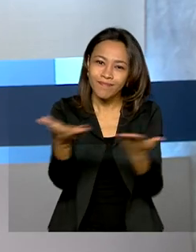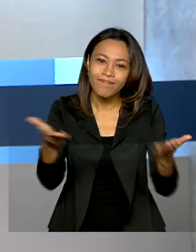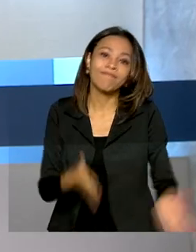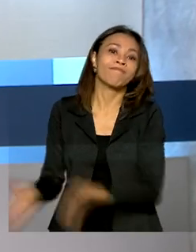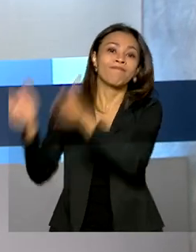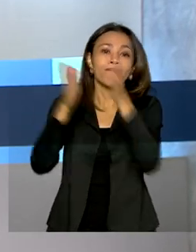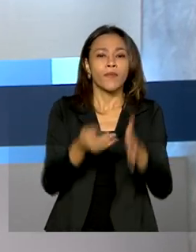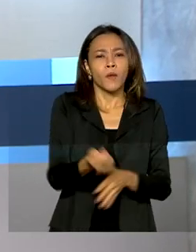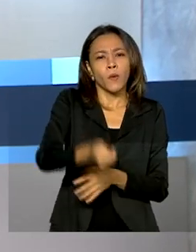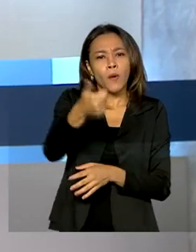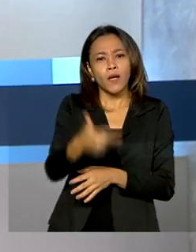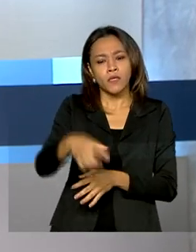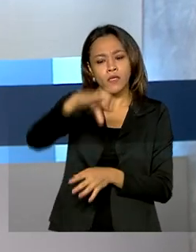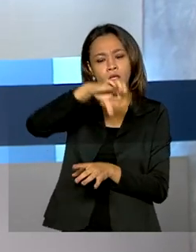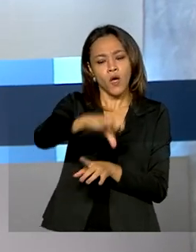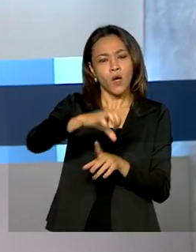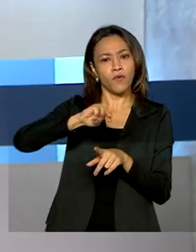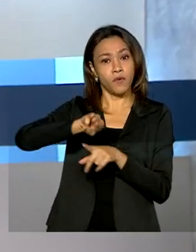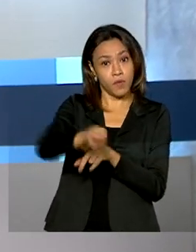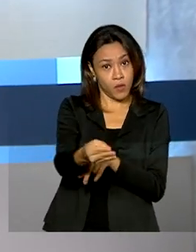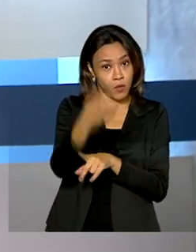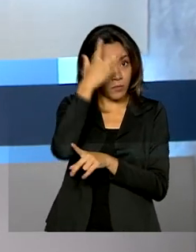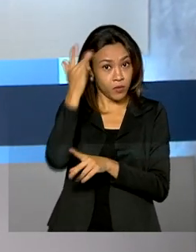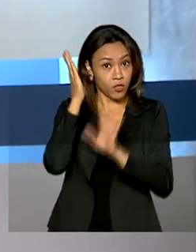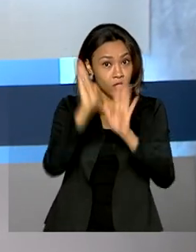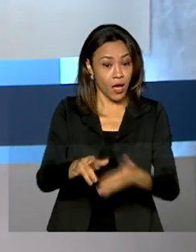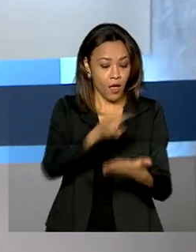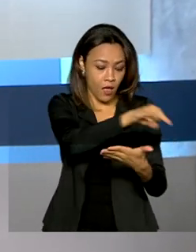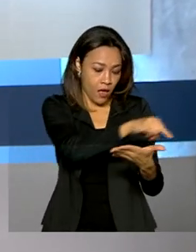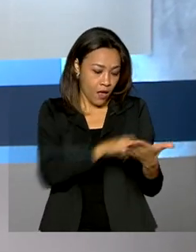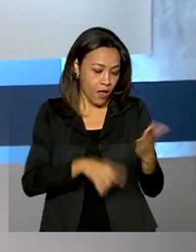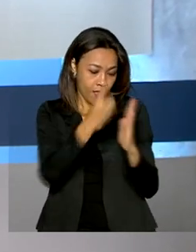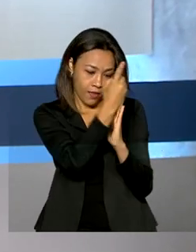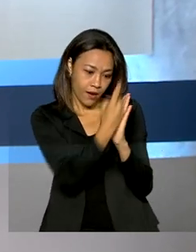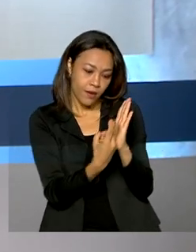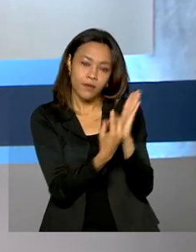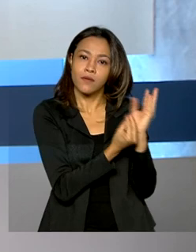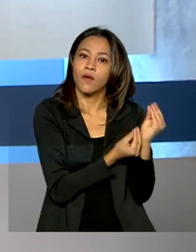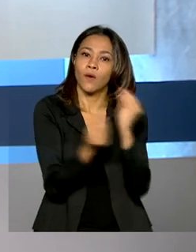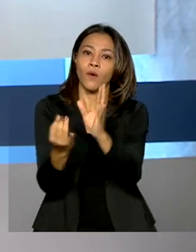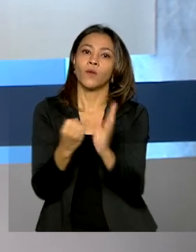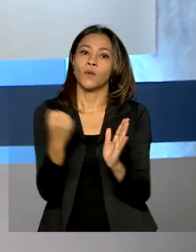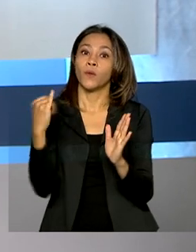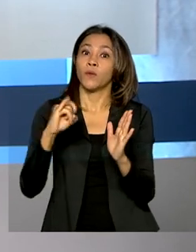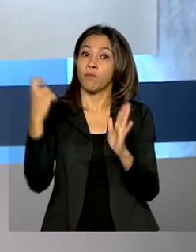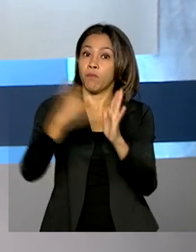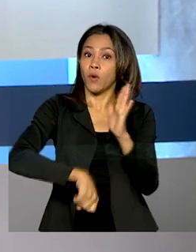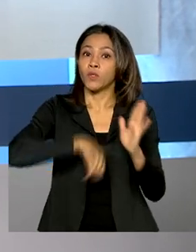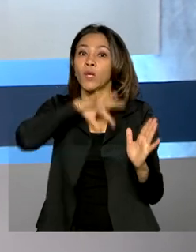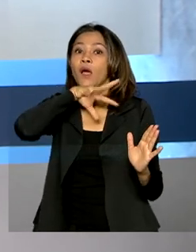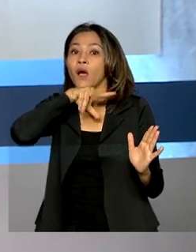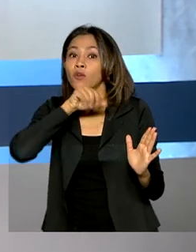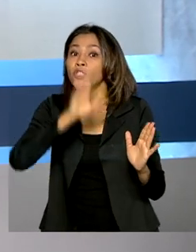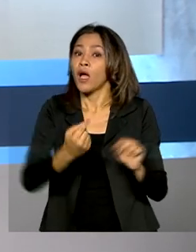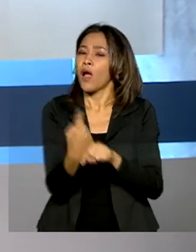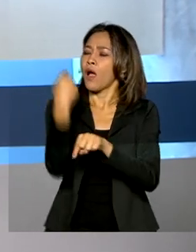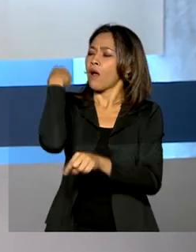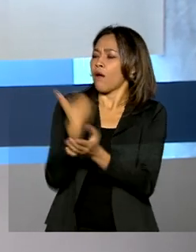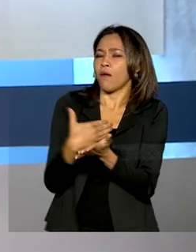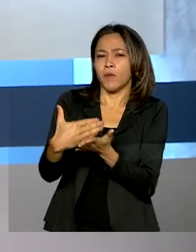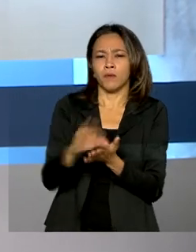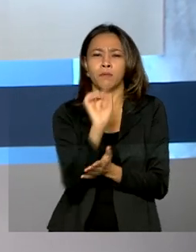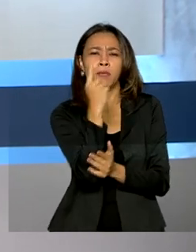é quase 9 milhões de contribuintes já entregaram a declaração do Imposto de Renda o prazo para o envio da declaração começou no dia